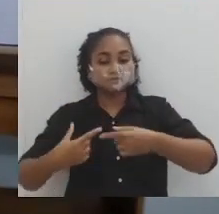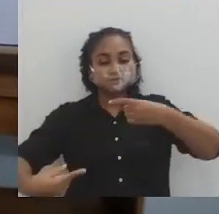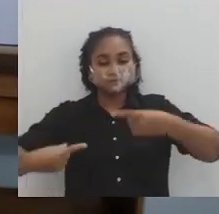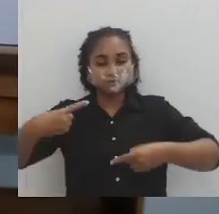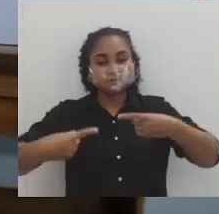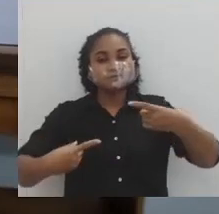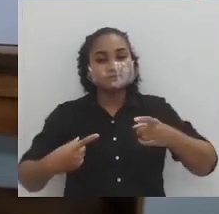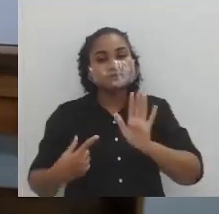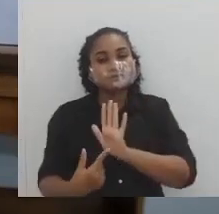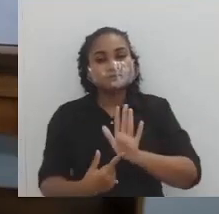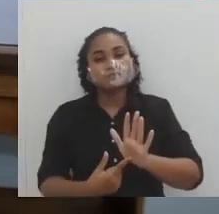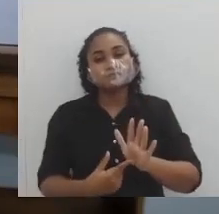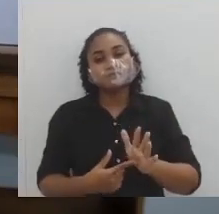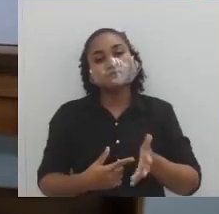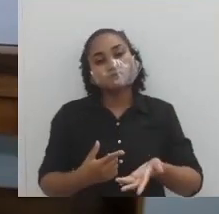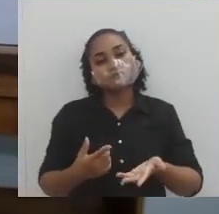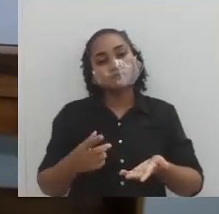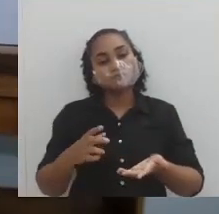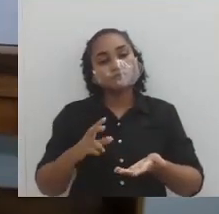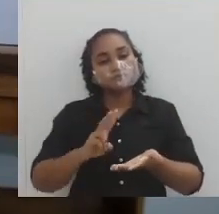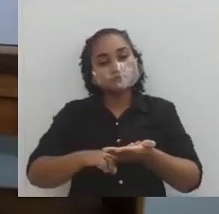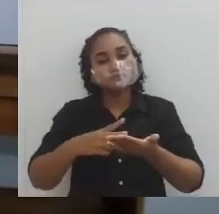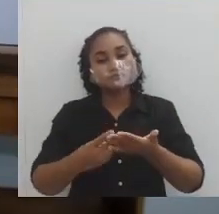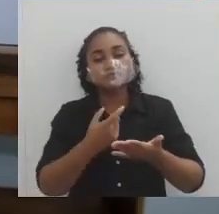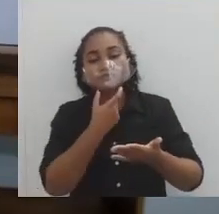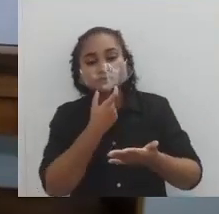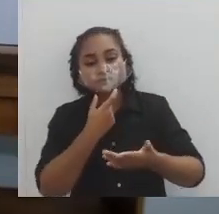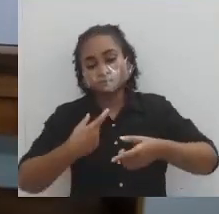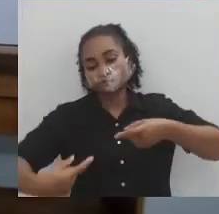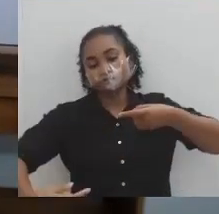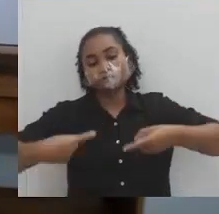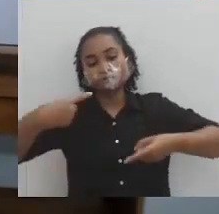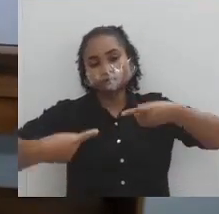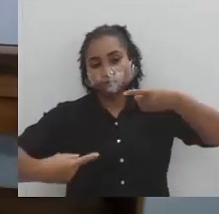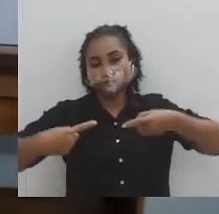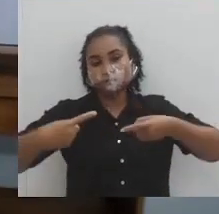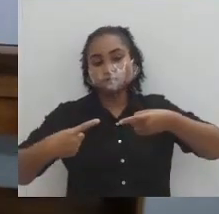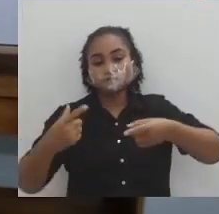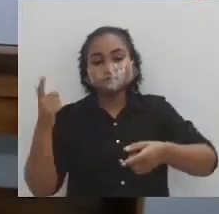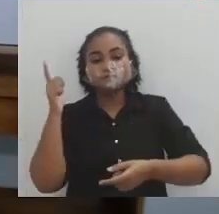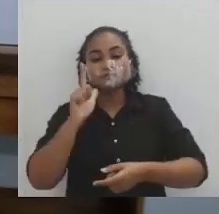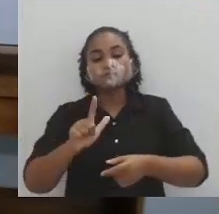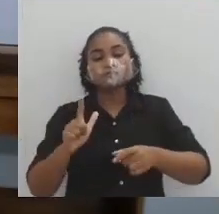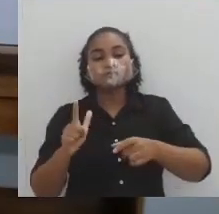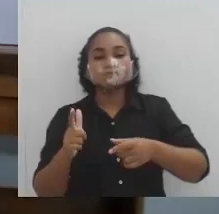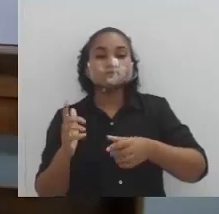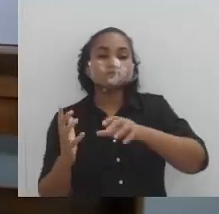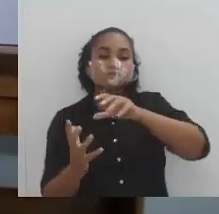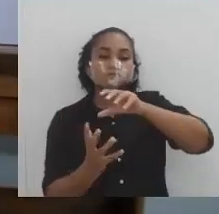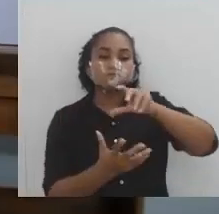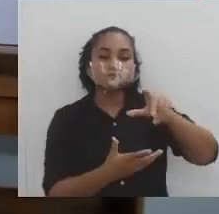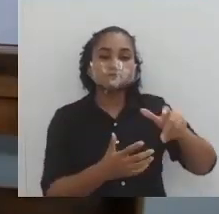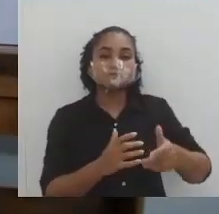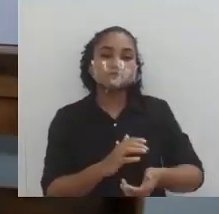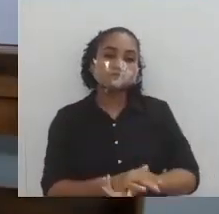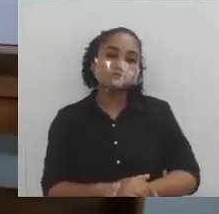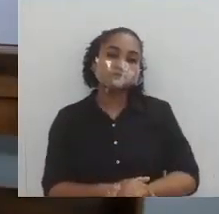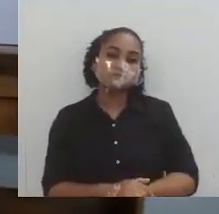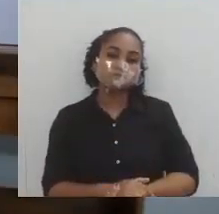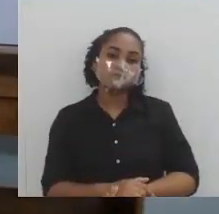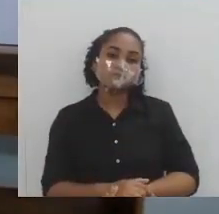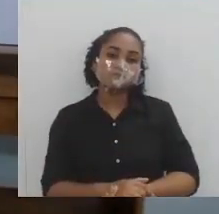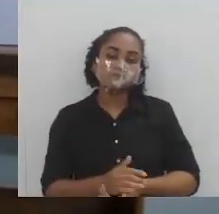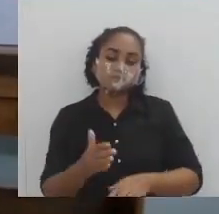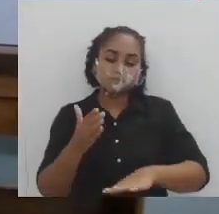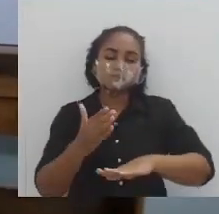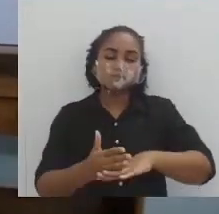guerra. Esse aqui é um jogo, guerra em inglês, é um jogo de guerra, de estratégia, de você conquistar o mundo. Então ele é moderno e ao mesmo tempo ele